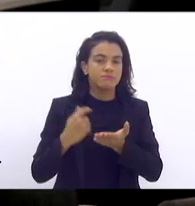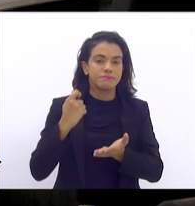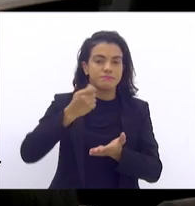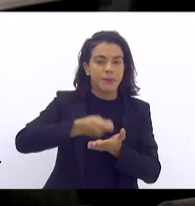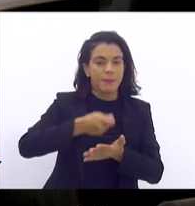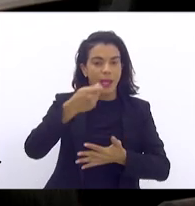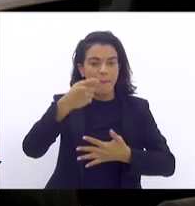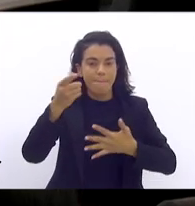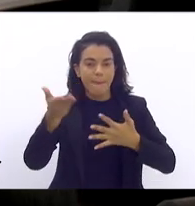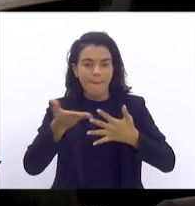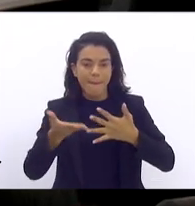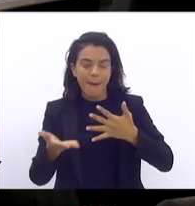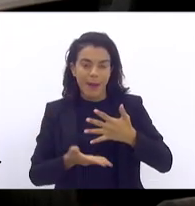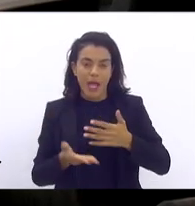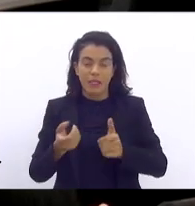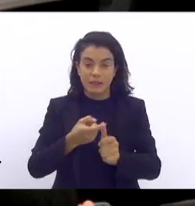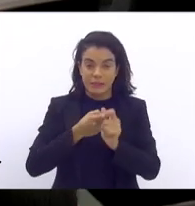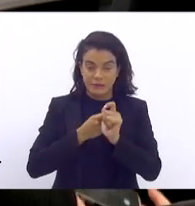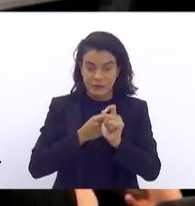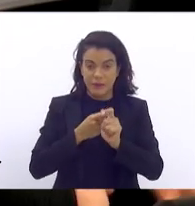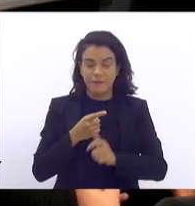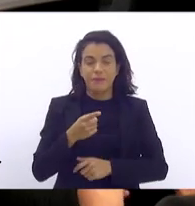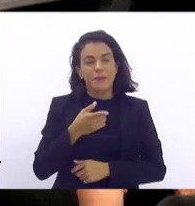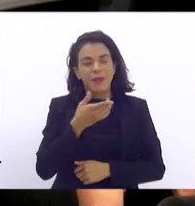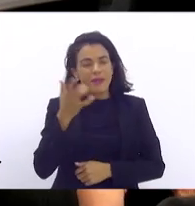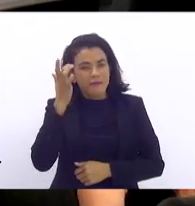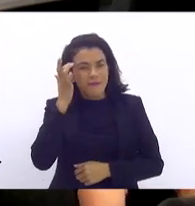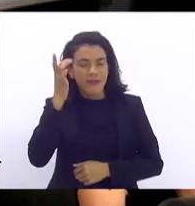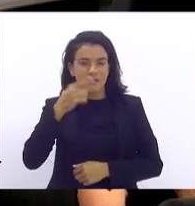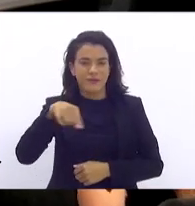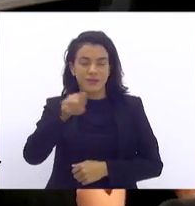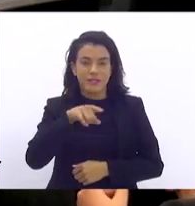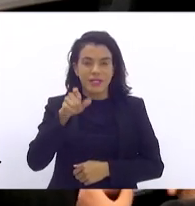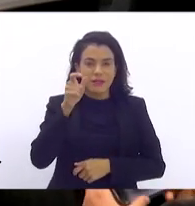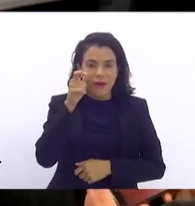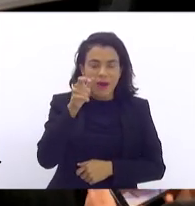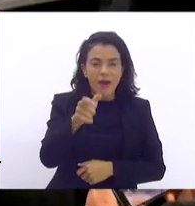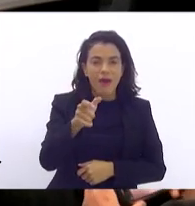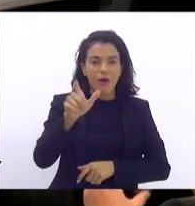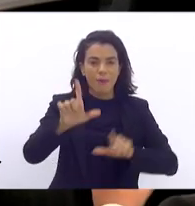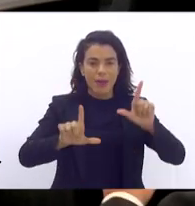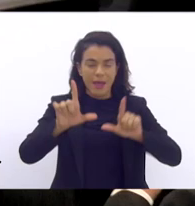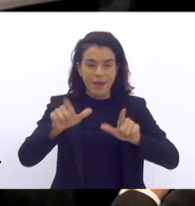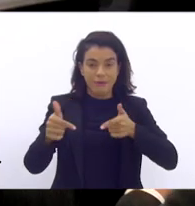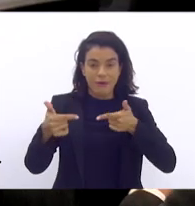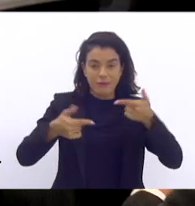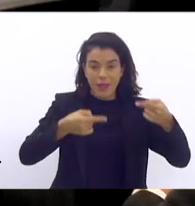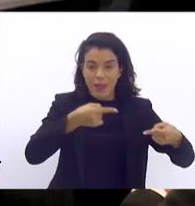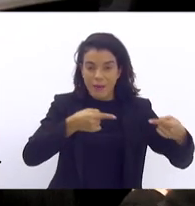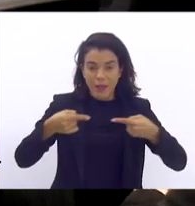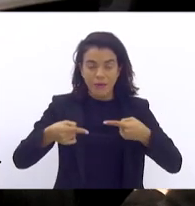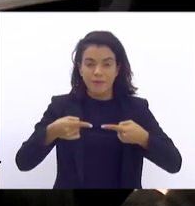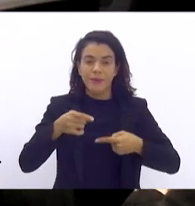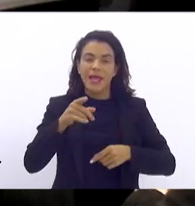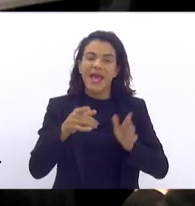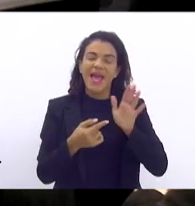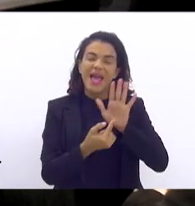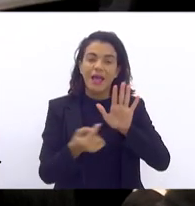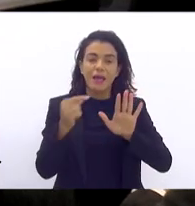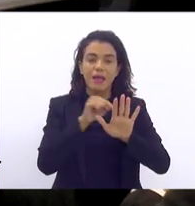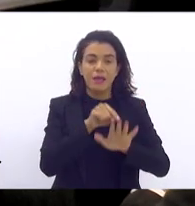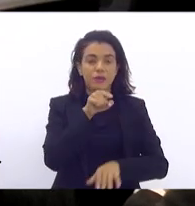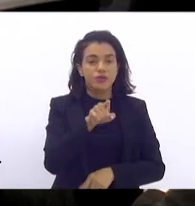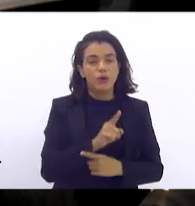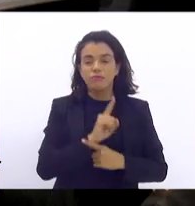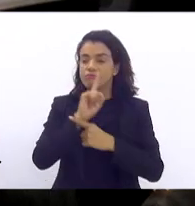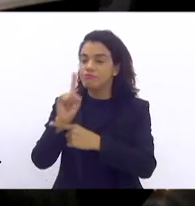para não falar números exatos só para que fique fácil para você que tá na TV Alerta você que está acompanhando nosso debate é como se o senhor fosse lá pegasse r$ 100